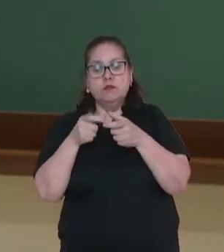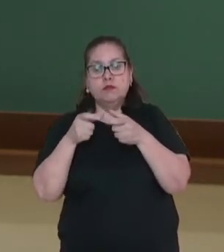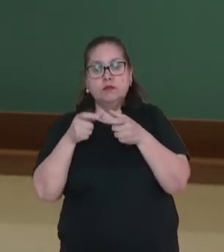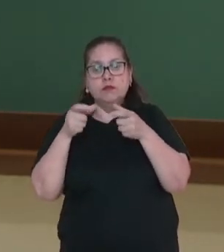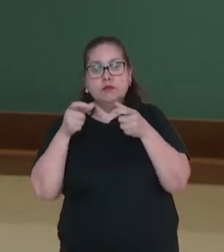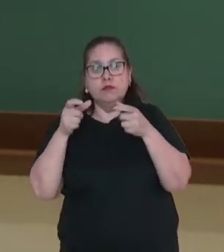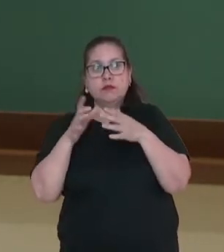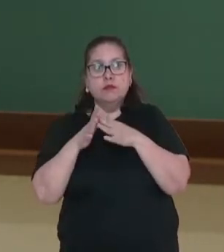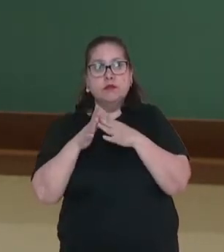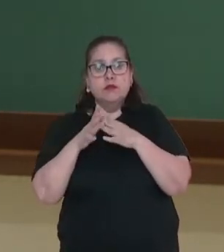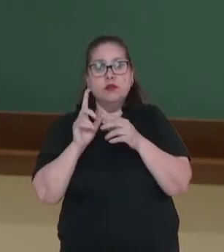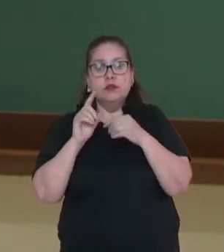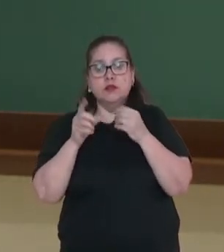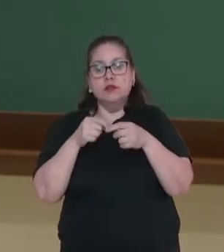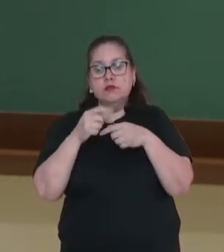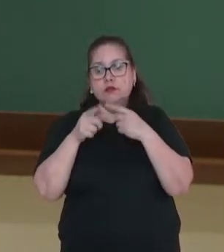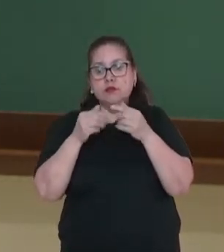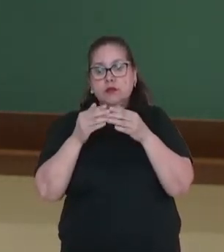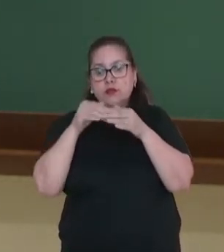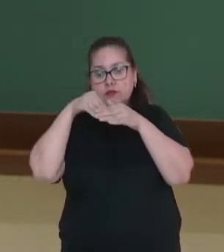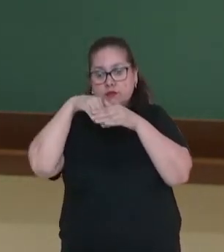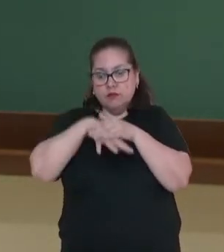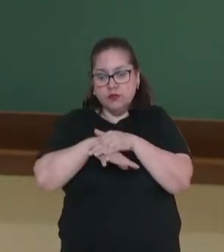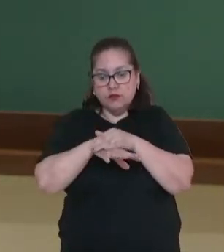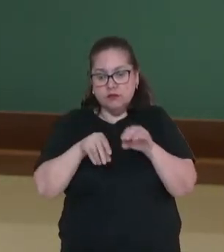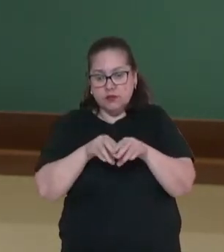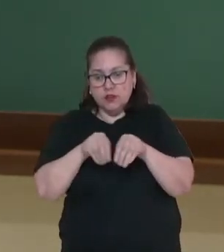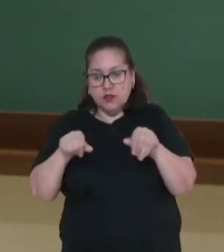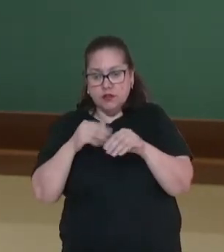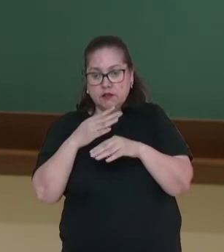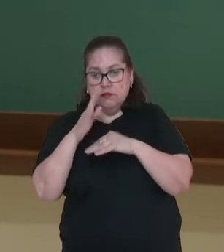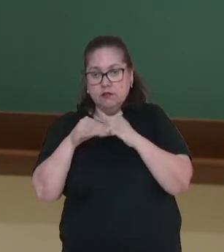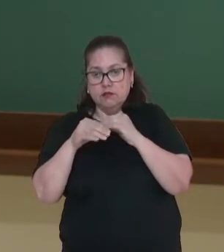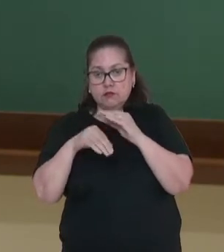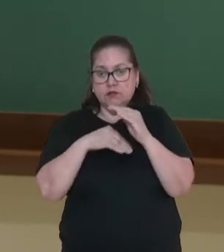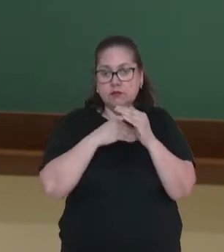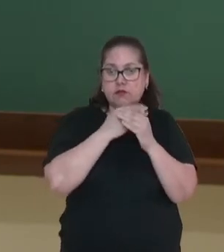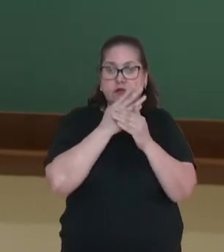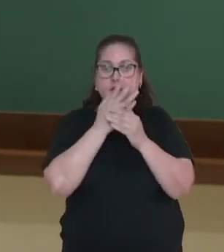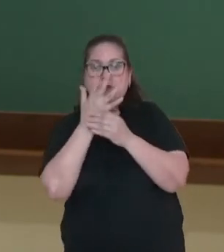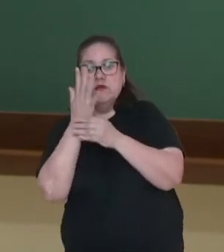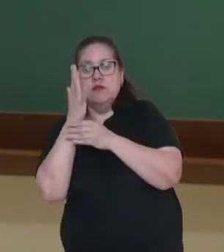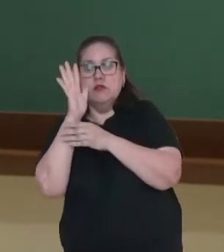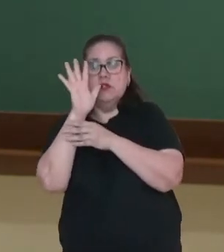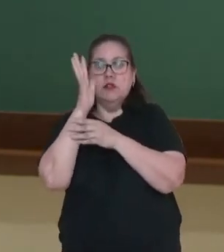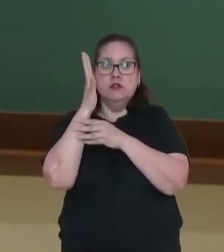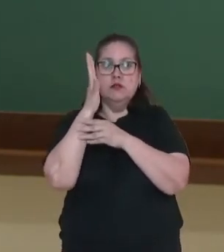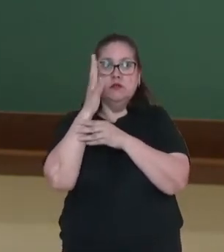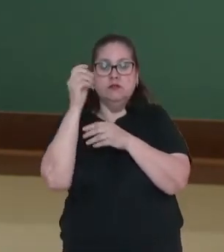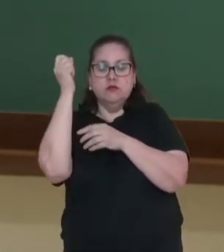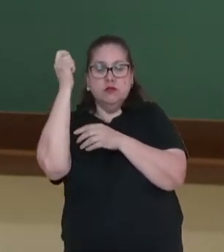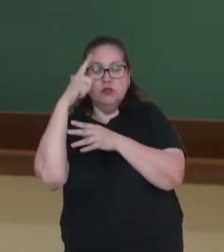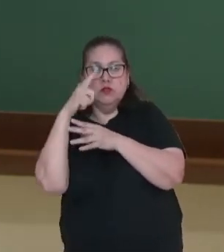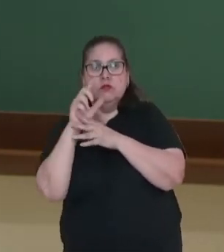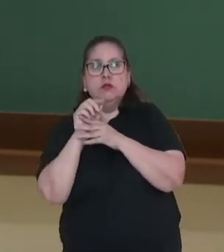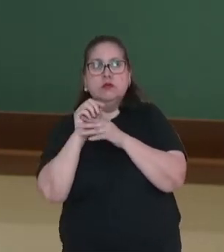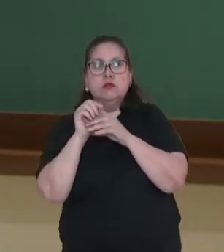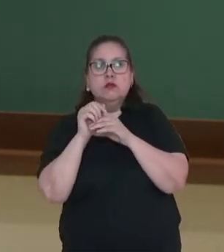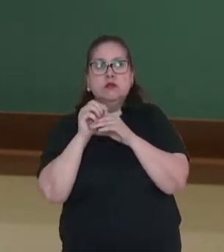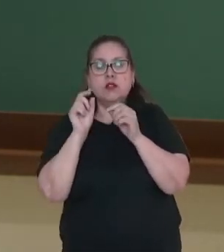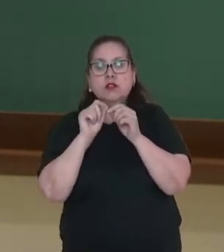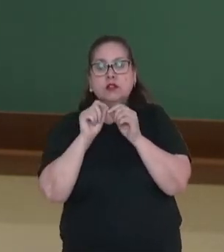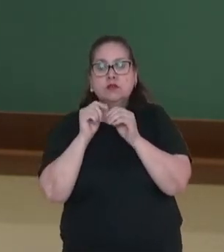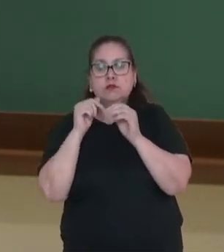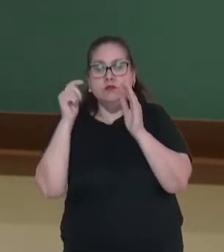crescer, enquanto ela está embaixo da terra. A partir do momento que ela alcança a superfície e a luz, ela vai começar a fazer